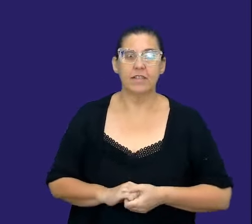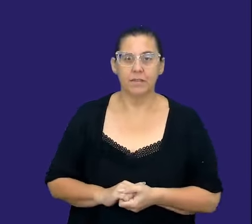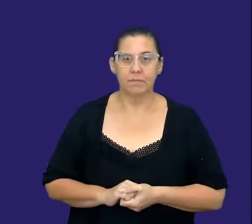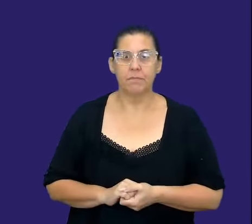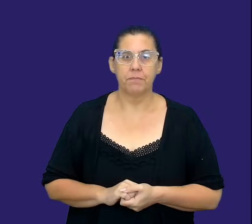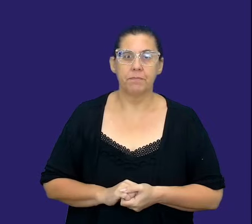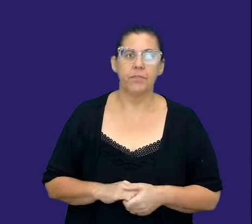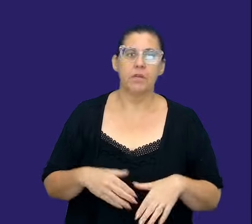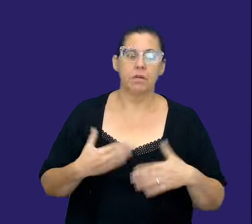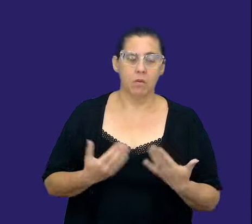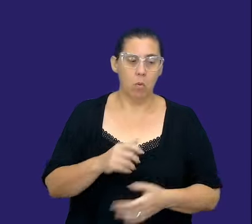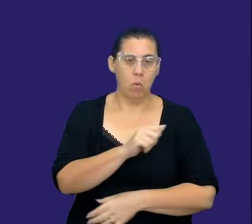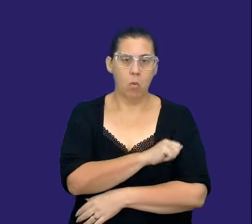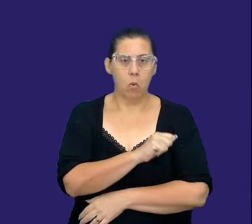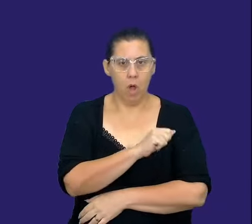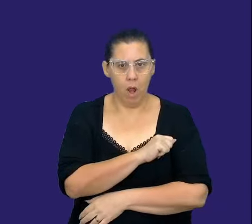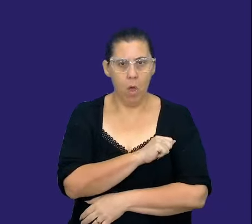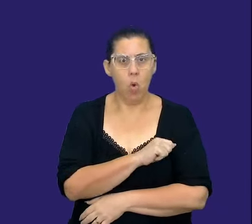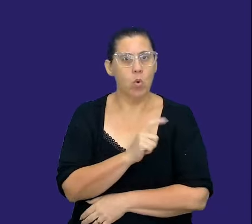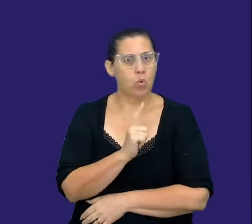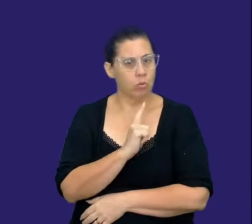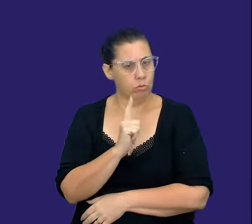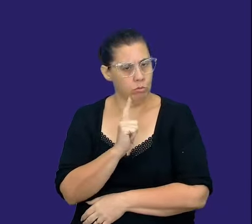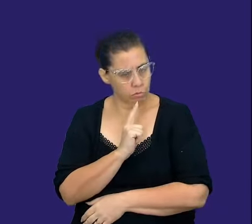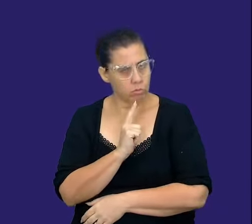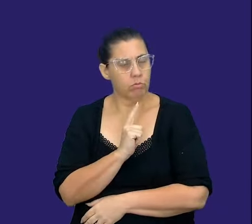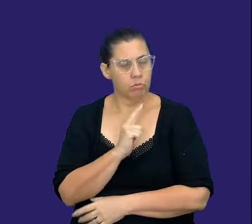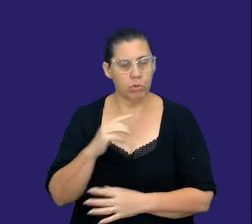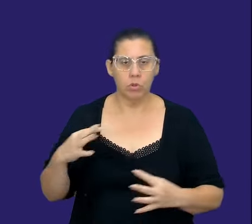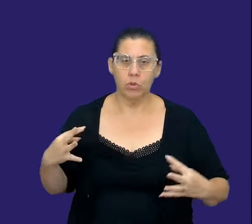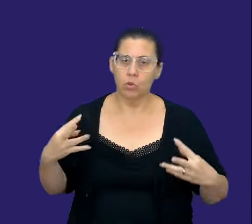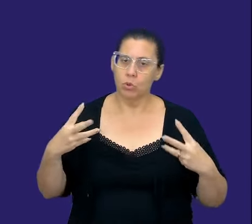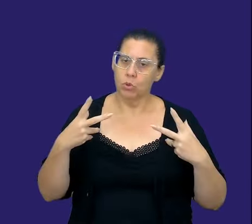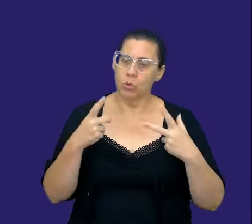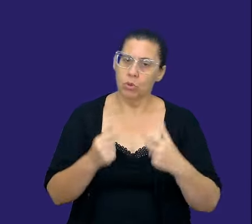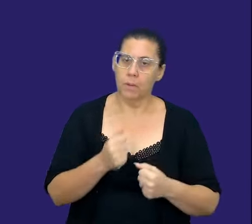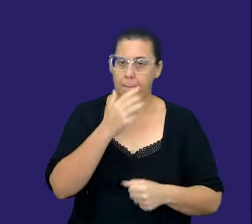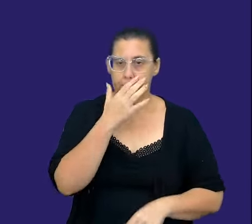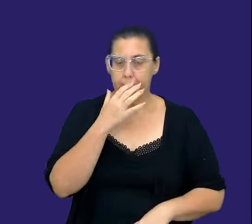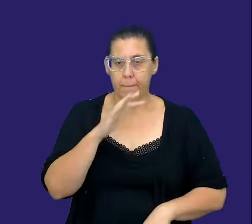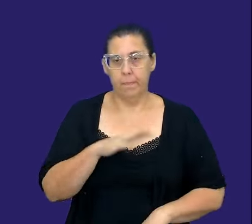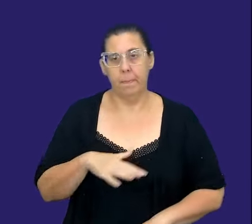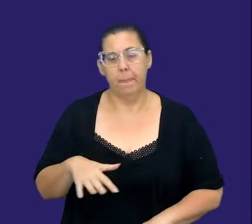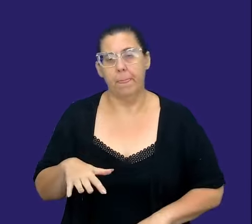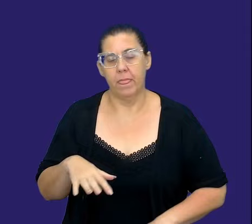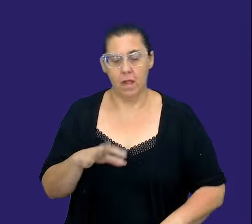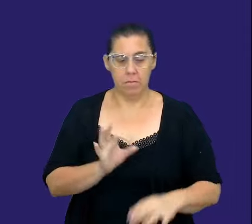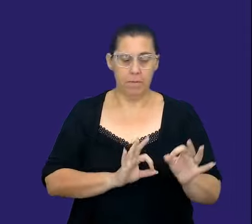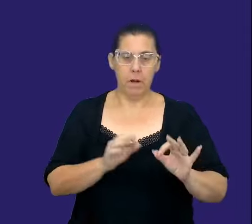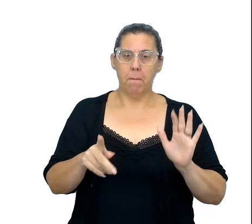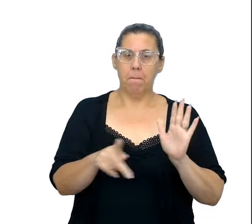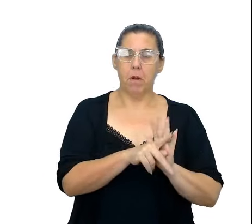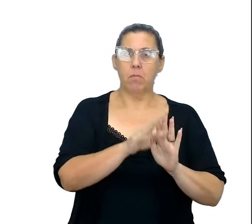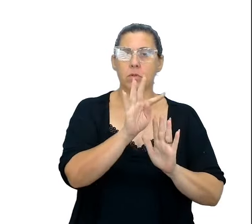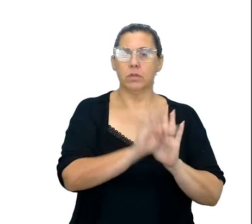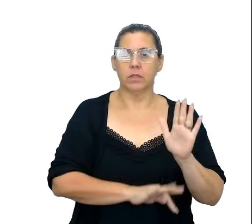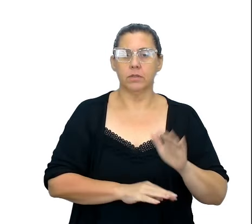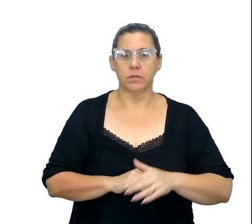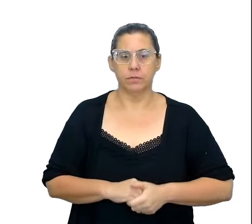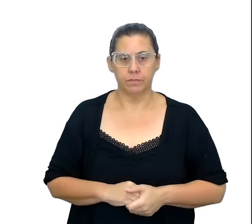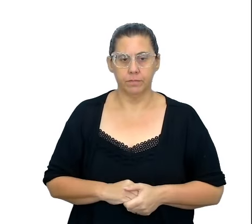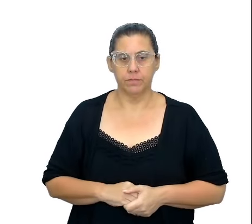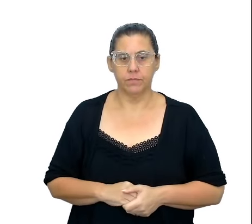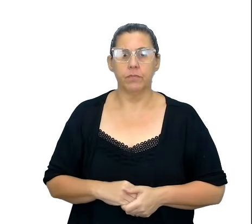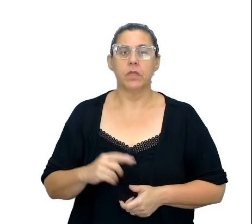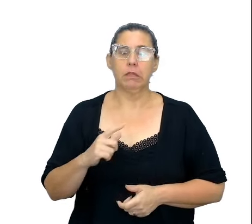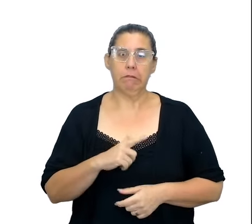leitura, para que o estudante adquira, tá, todos esses recursos para produzir, então, o seu texto, tá? A